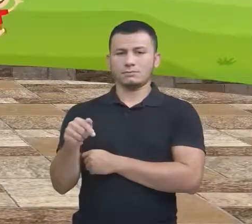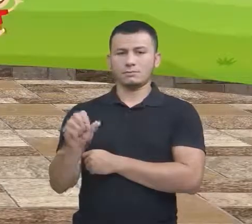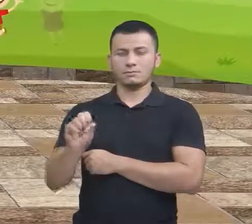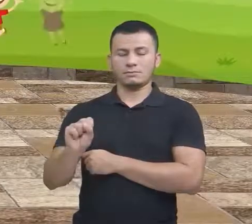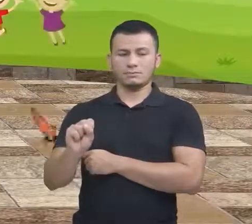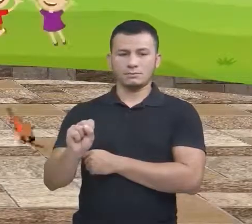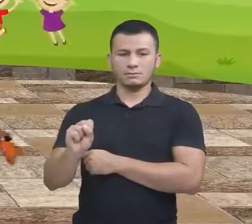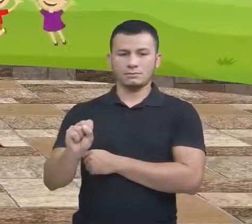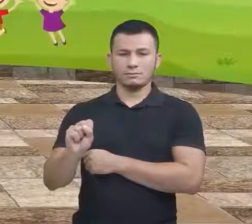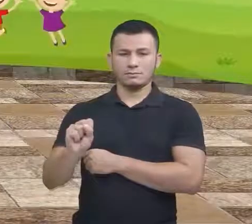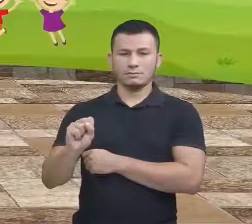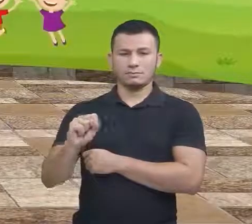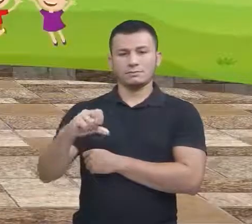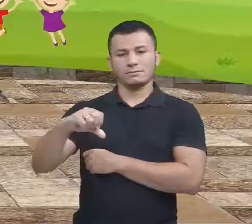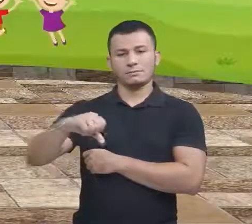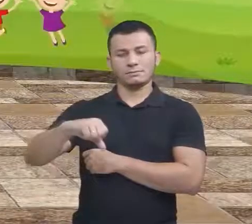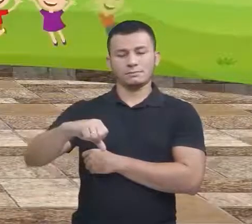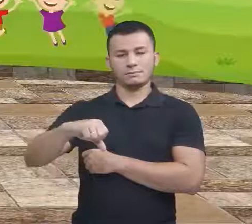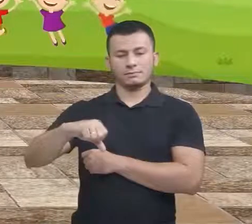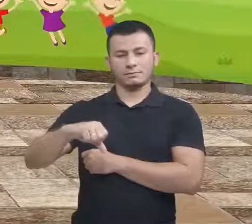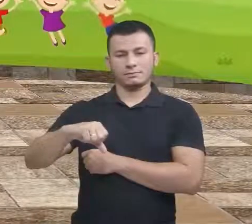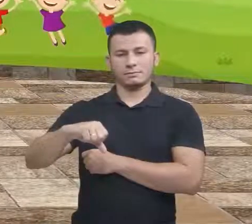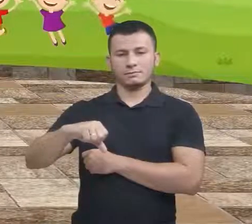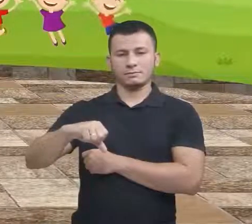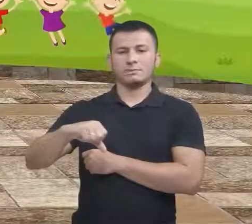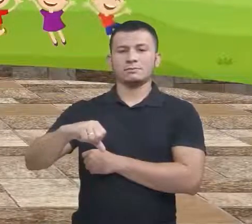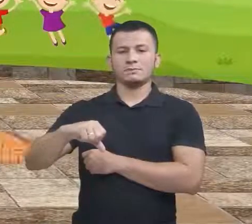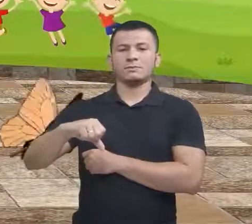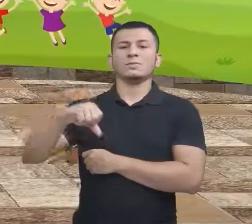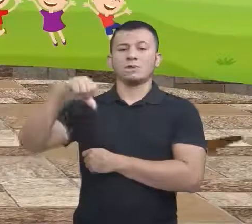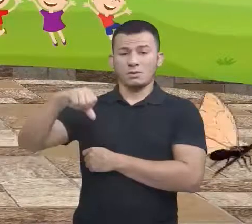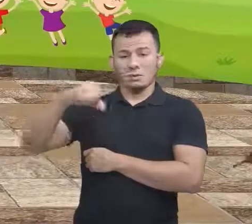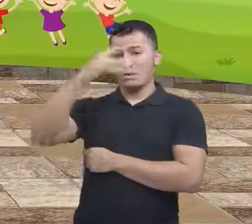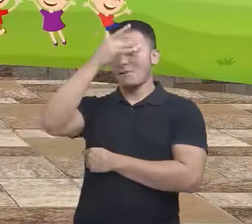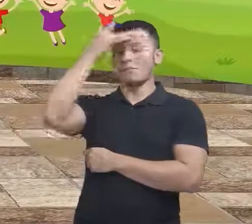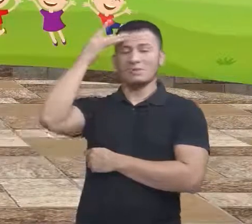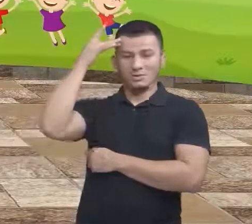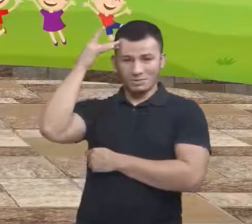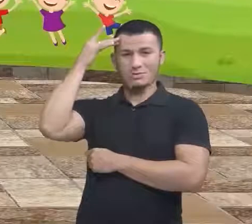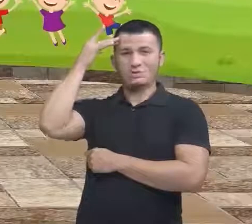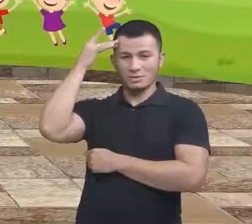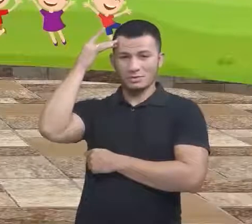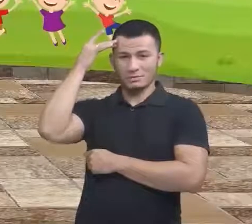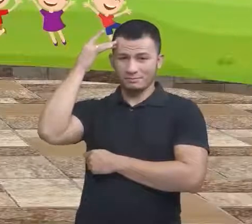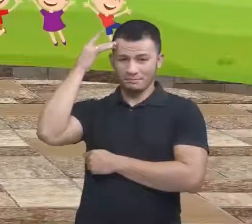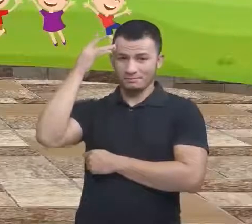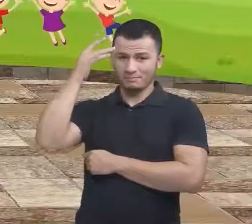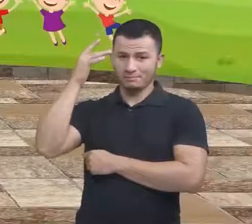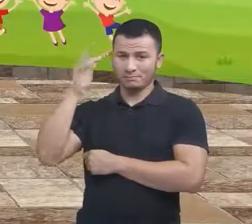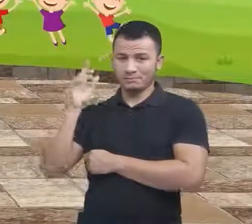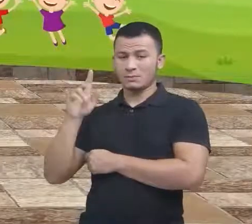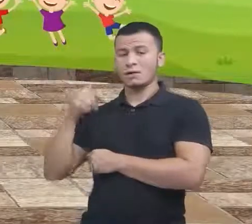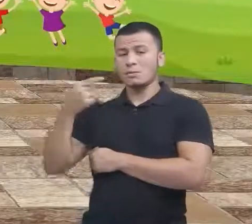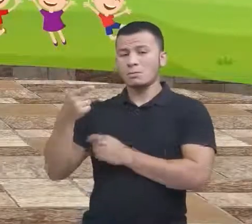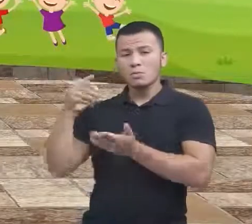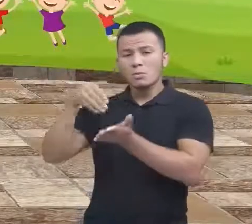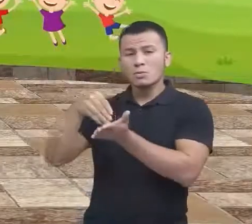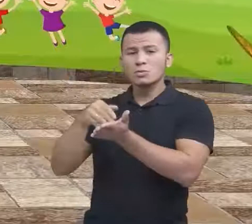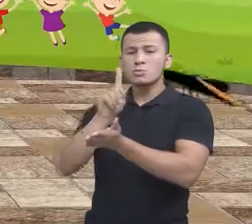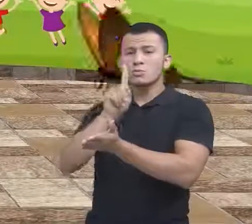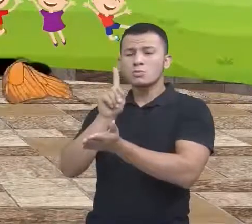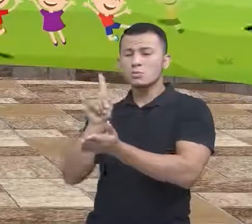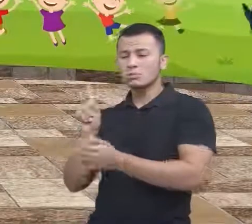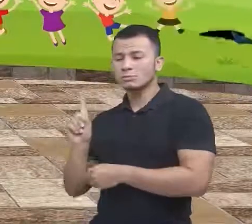8 9 habitantes só que chegou mais um o e